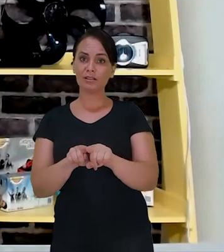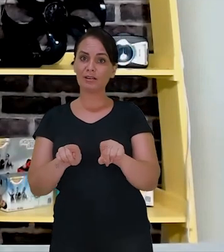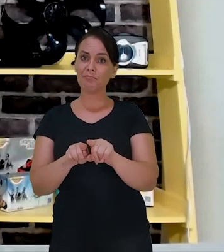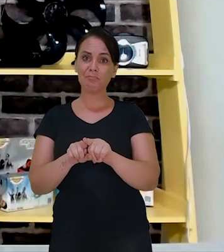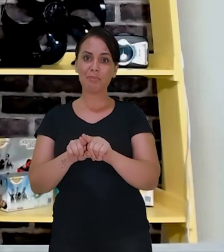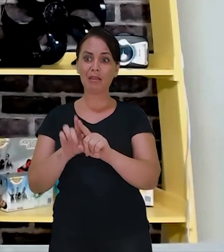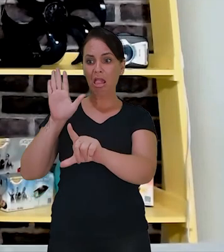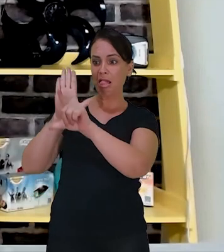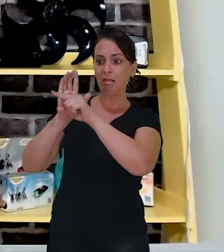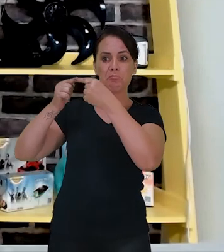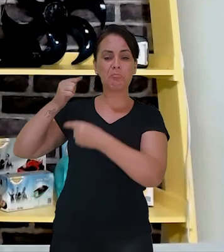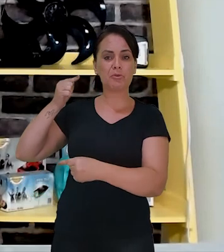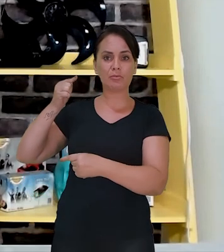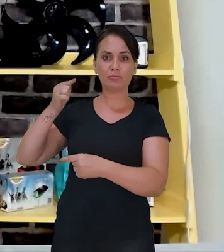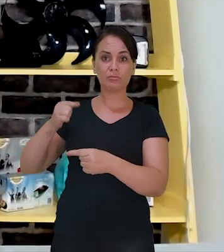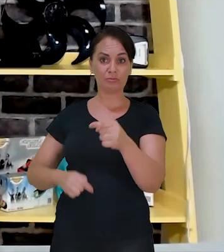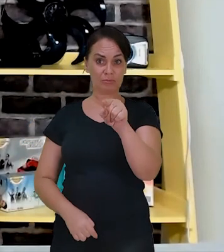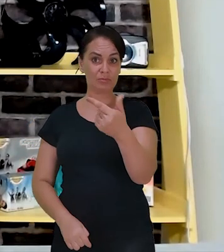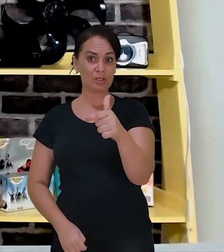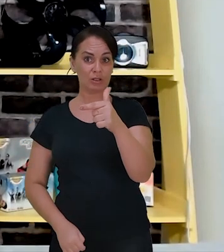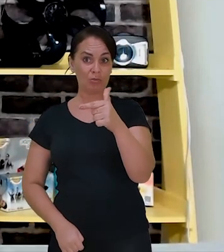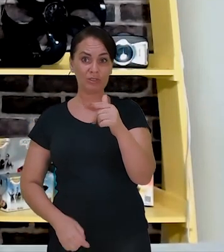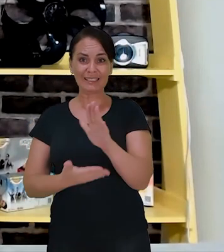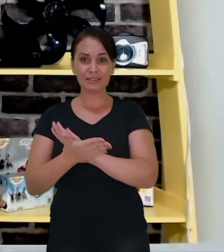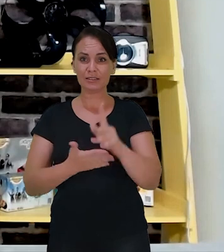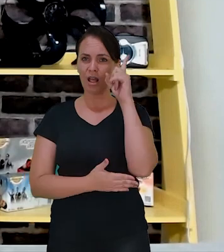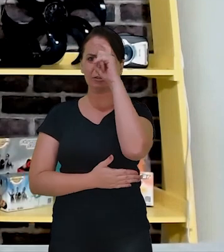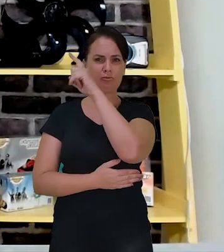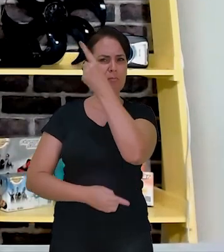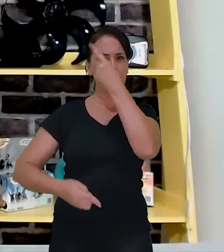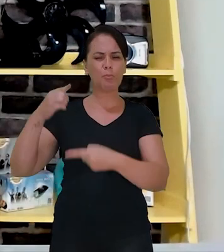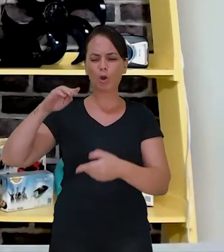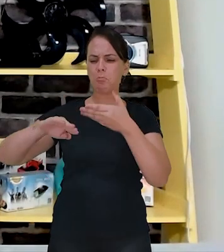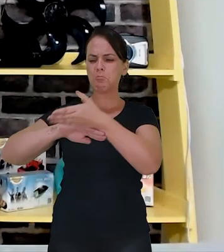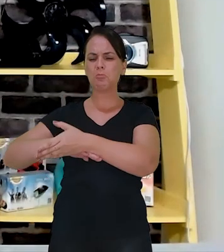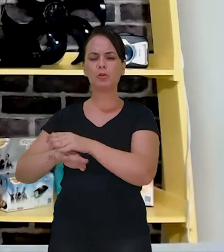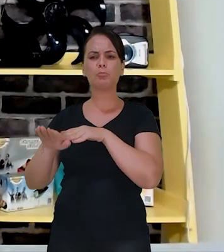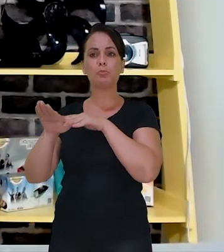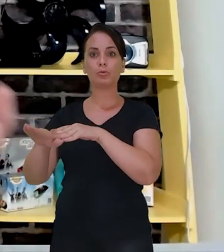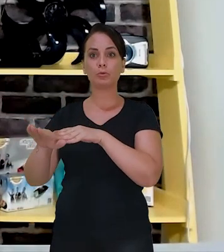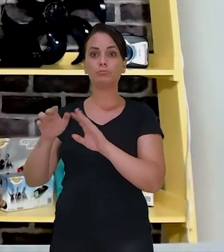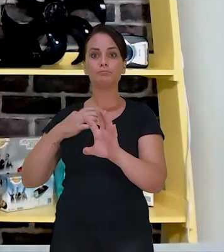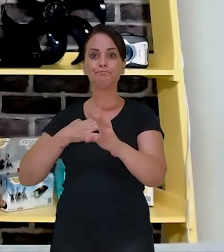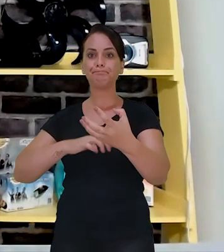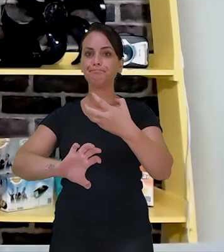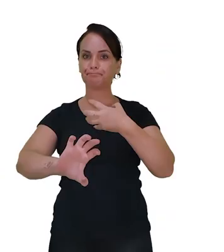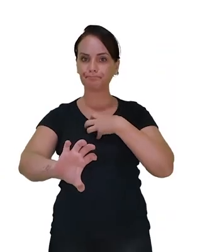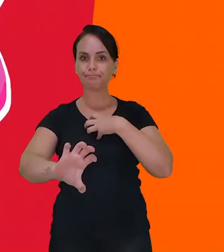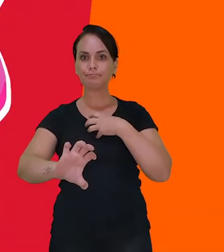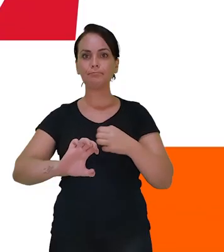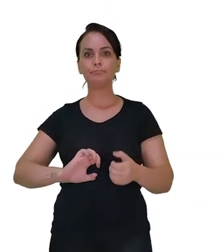contra a lei. Se você não tem dificuldade, não pode parar lá. Entendeu? Coloque-se no lugar do próximo. É isso que a gente